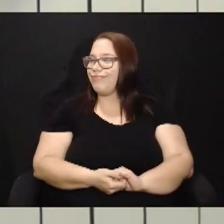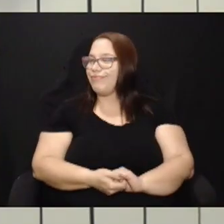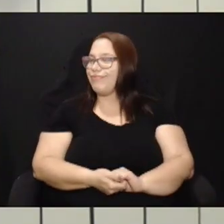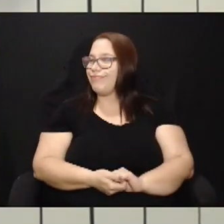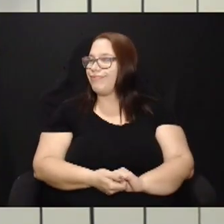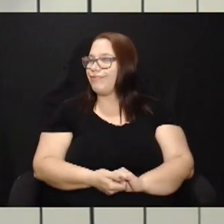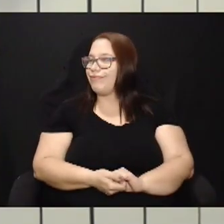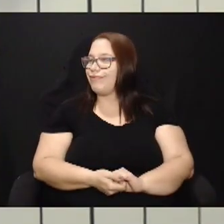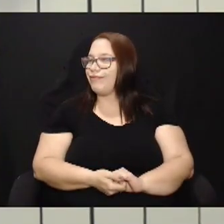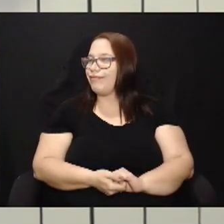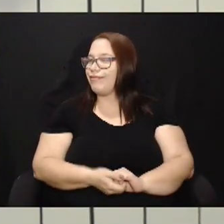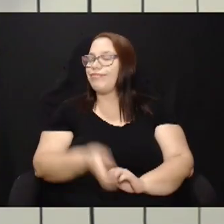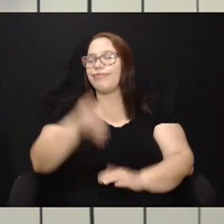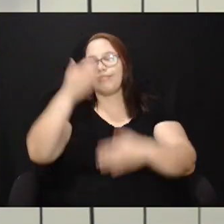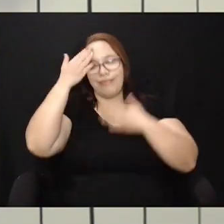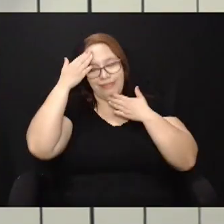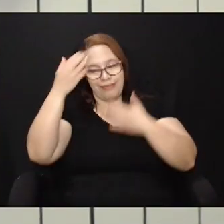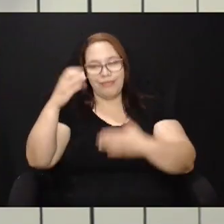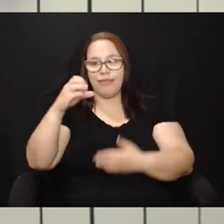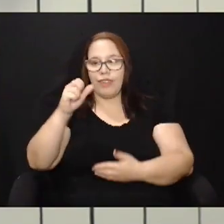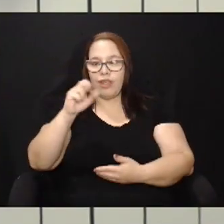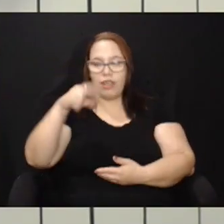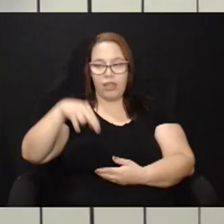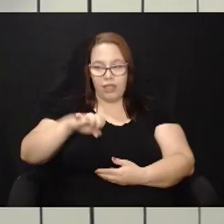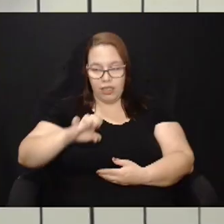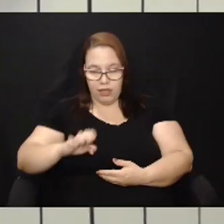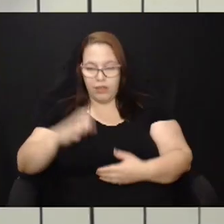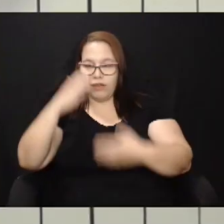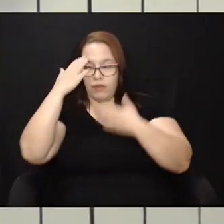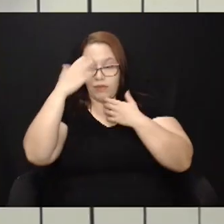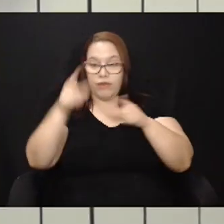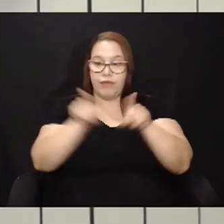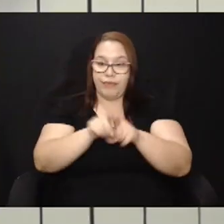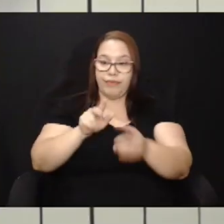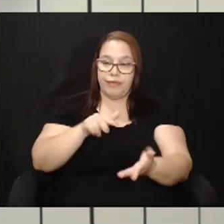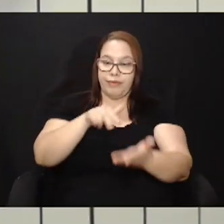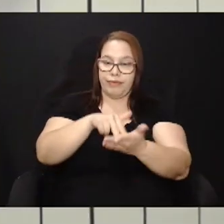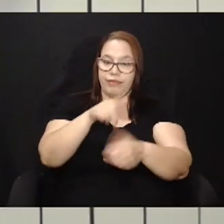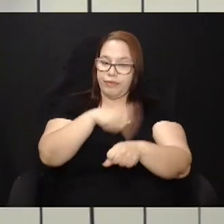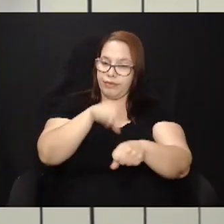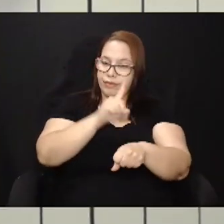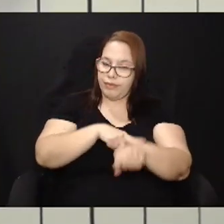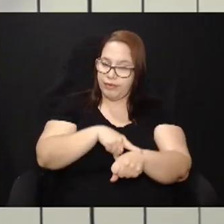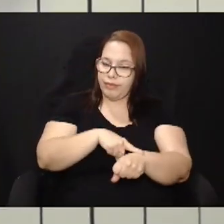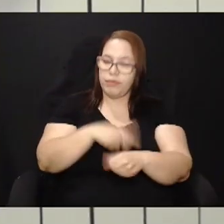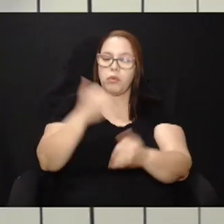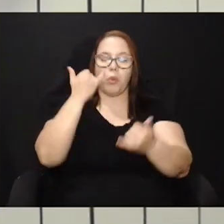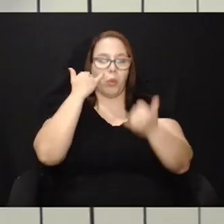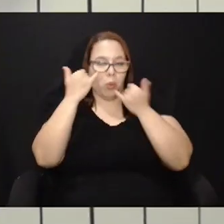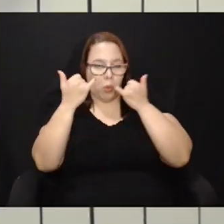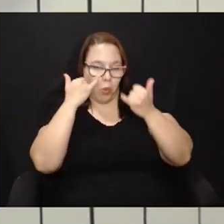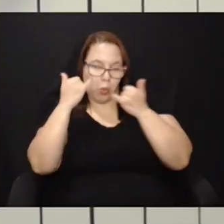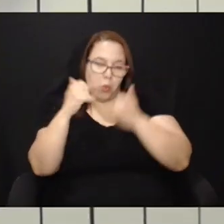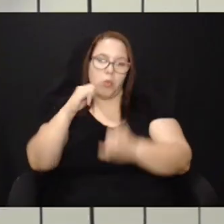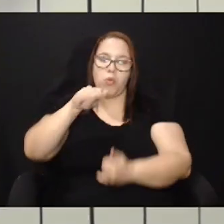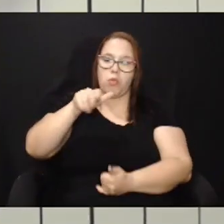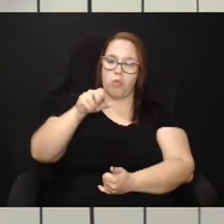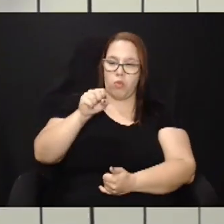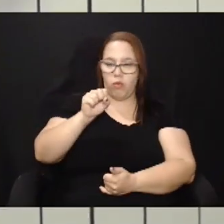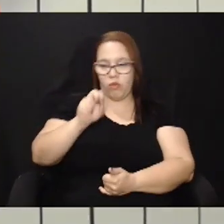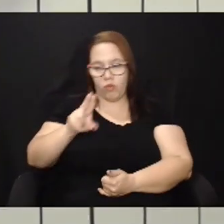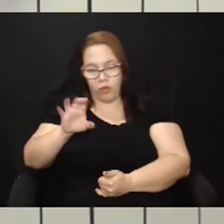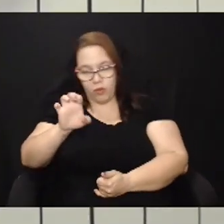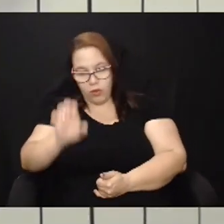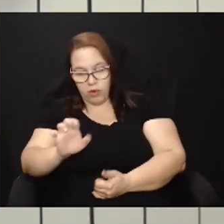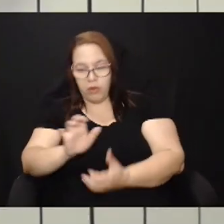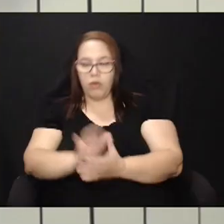Muito obrigado, Cassiane Alves. Agradeço também a disponibilidade do tempo e as informações que foram passadas aqui pelo Josué Lima, que